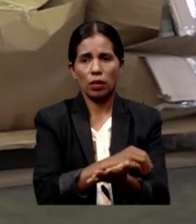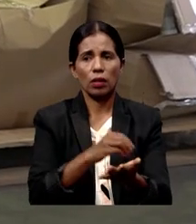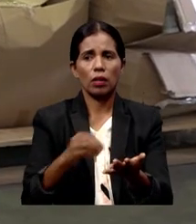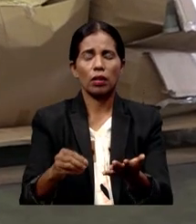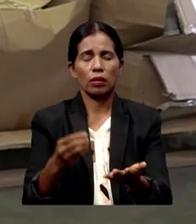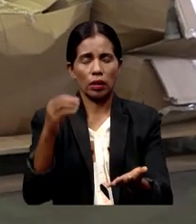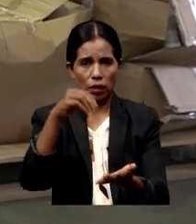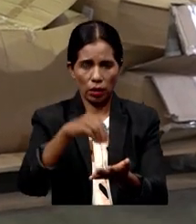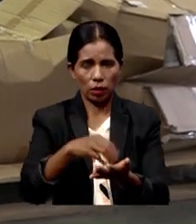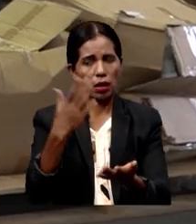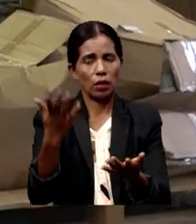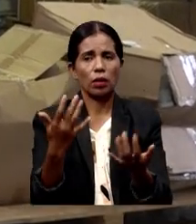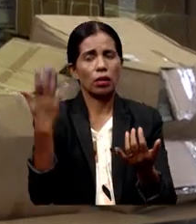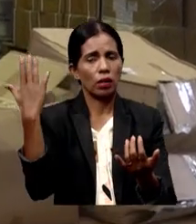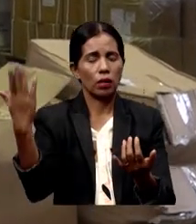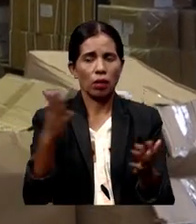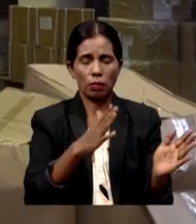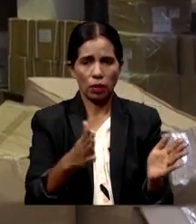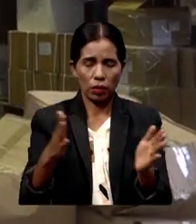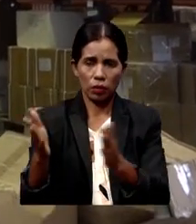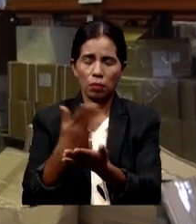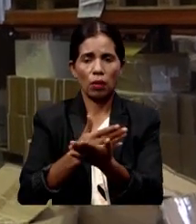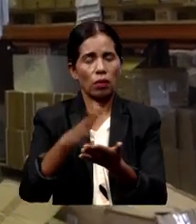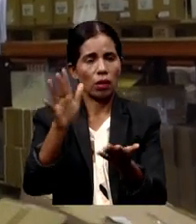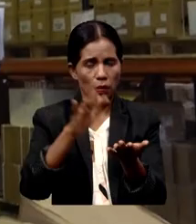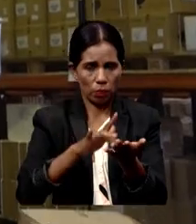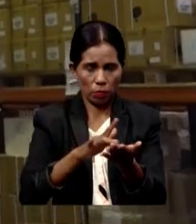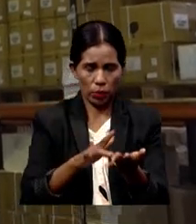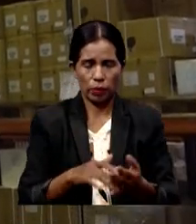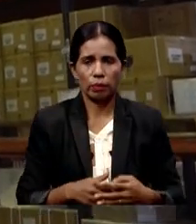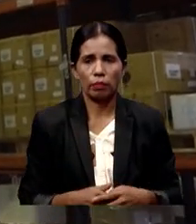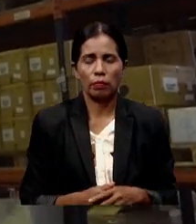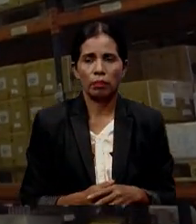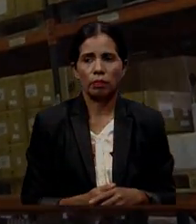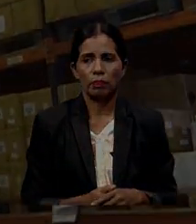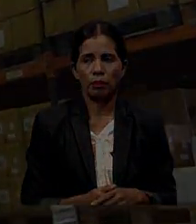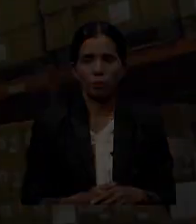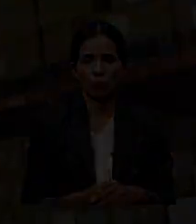no reazente, dada un ne ia ona processo ba compra. Santina de Jesus, Tomás Soares, GMN.